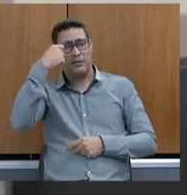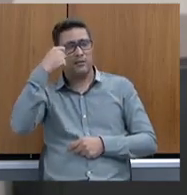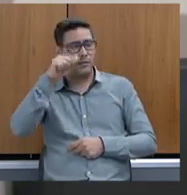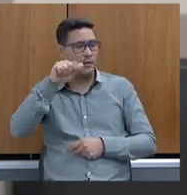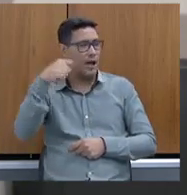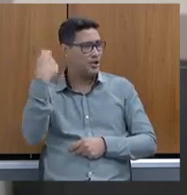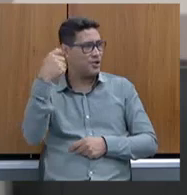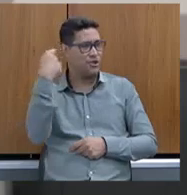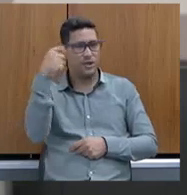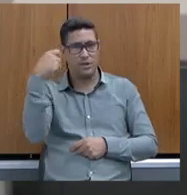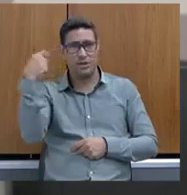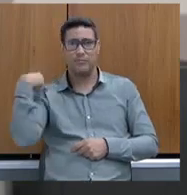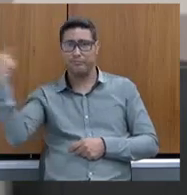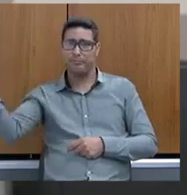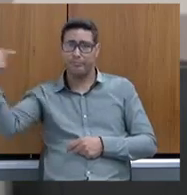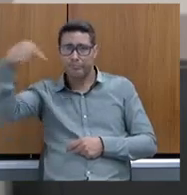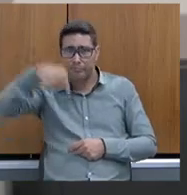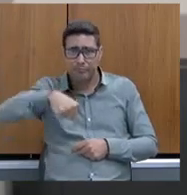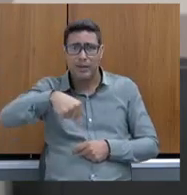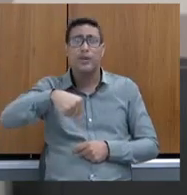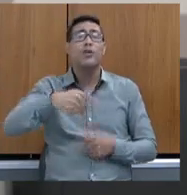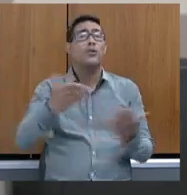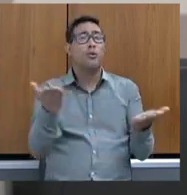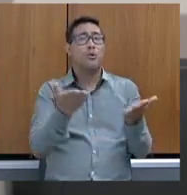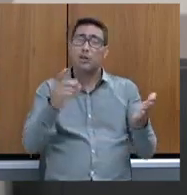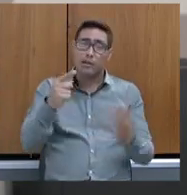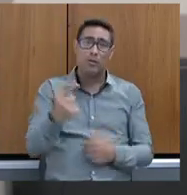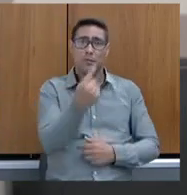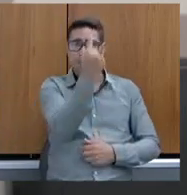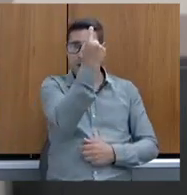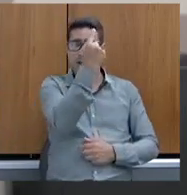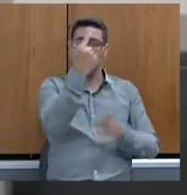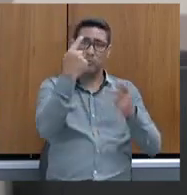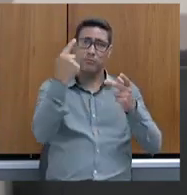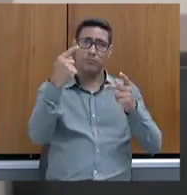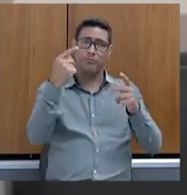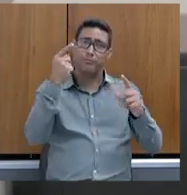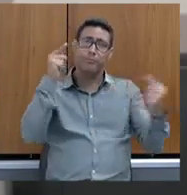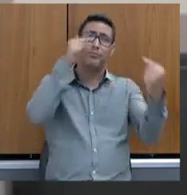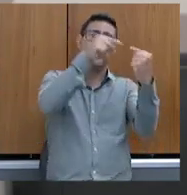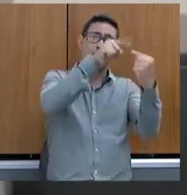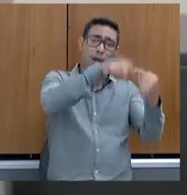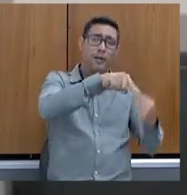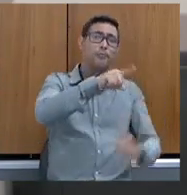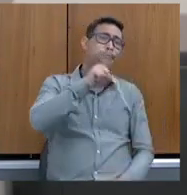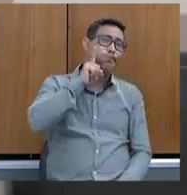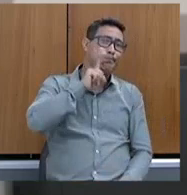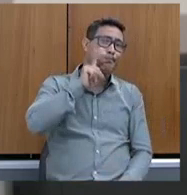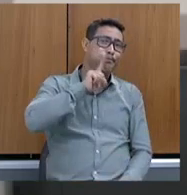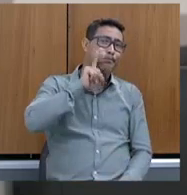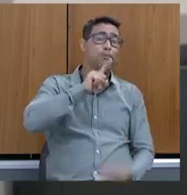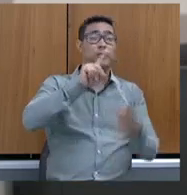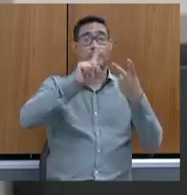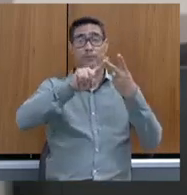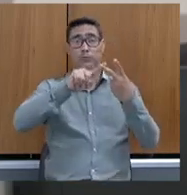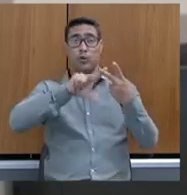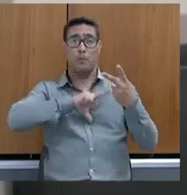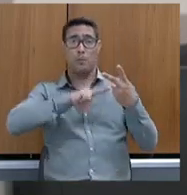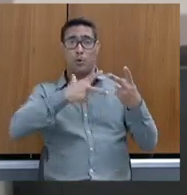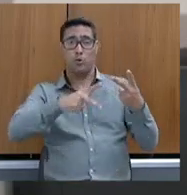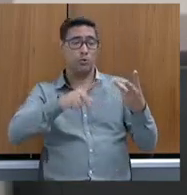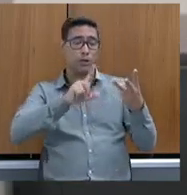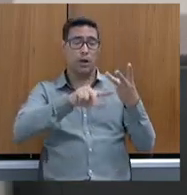com ticket médio muito baixinho hoje nosso primeiro destino é os Estados Unidos que vem o segundo é Portugal o terceiro